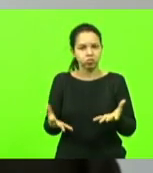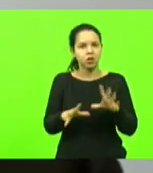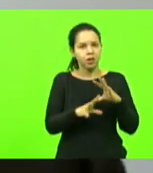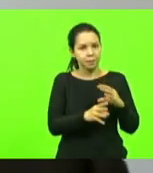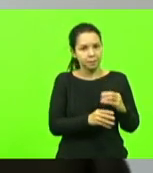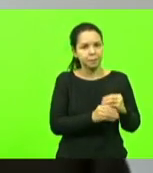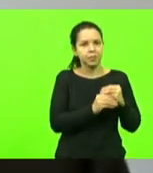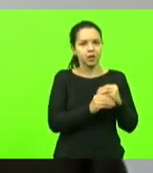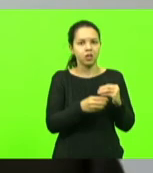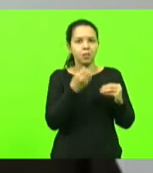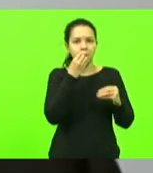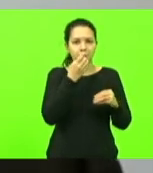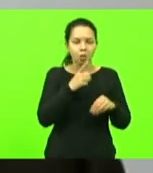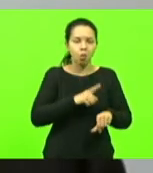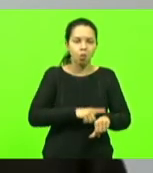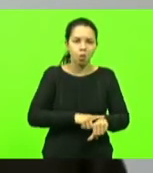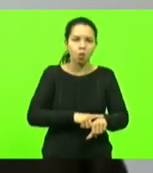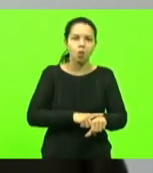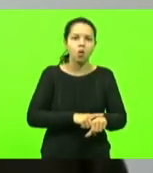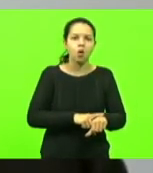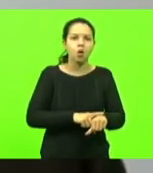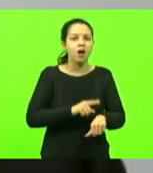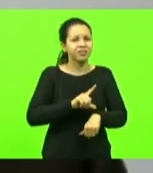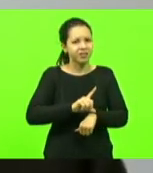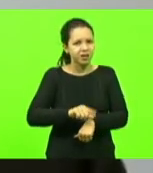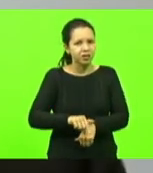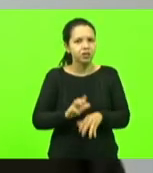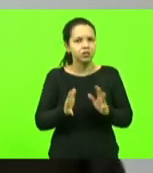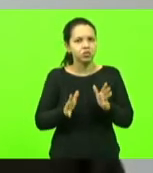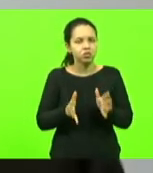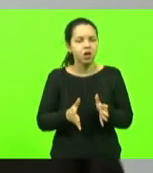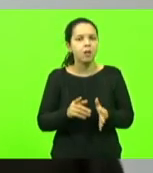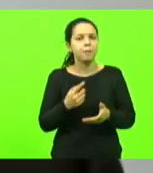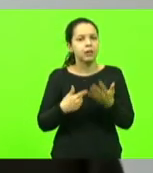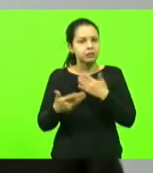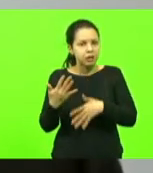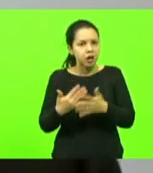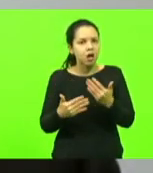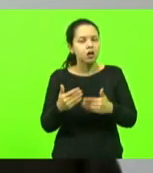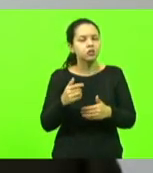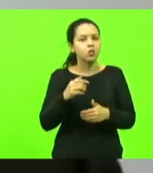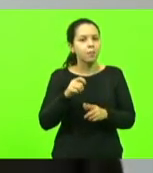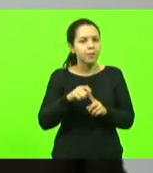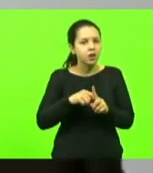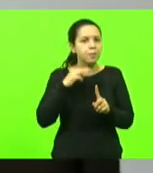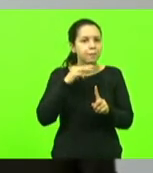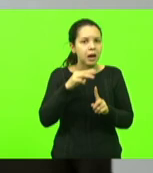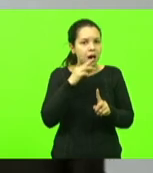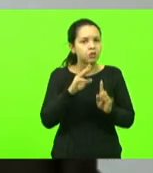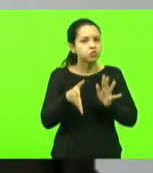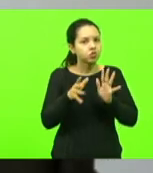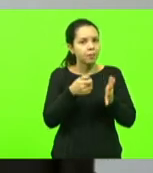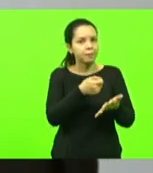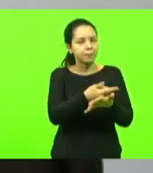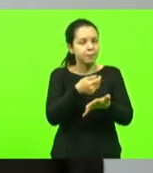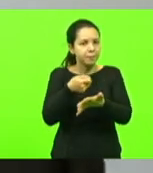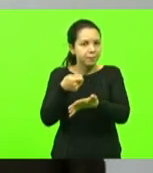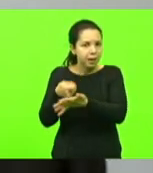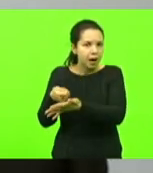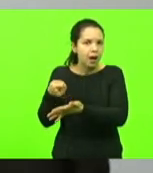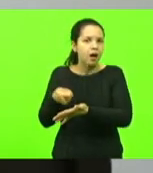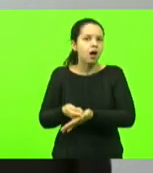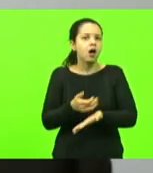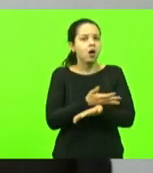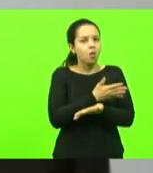boa hora, apesar de tardia, porque em março já tinham sido pagas em algumas regiões. E o que sempre eu quero aqui